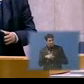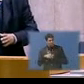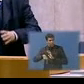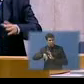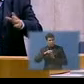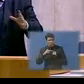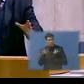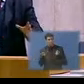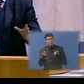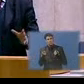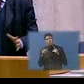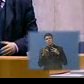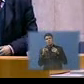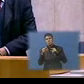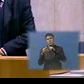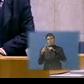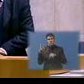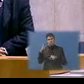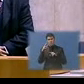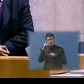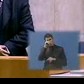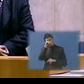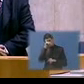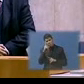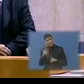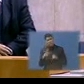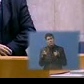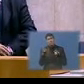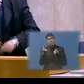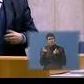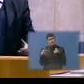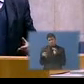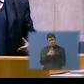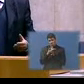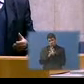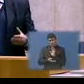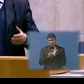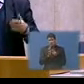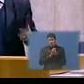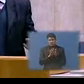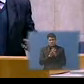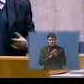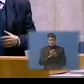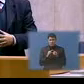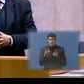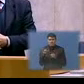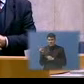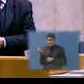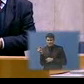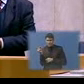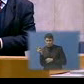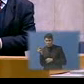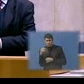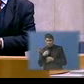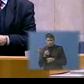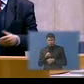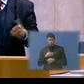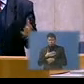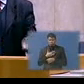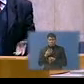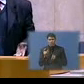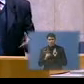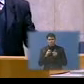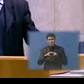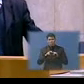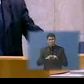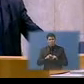para fazer os três hospitais, o dinheiro não é esse. Segundo, é aí que me assusta, porque a meta dos três hospitais, isso que